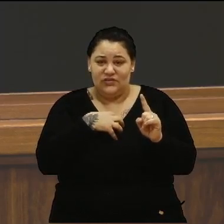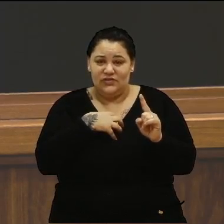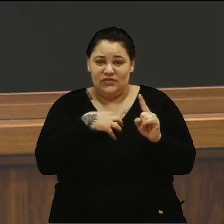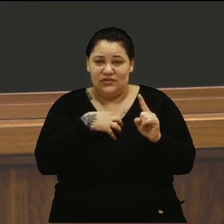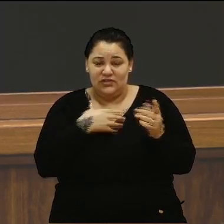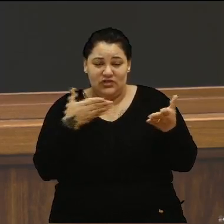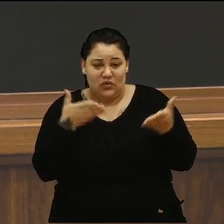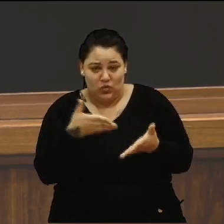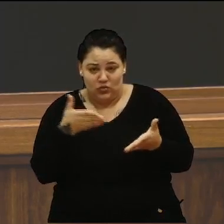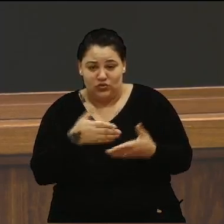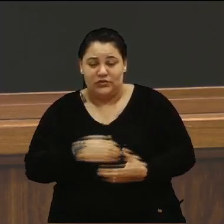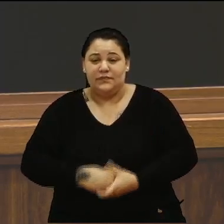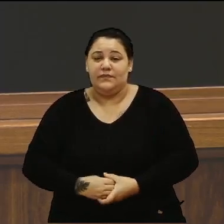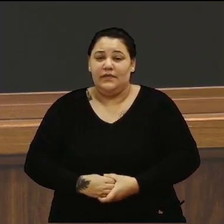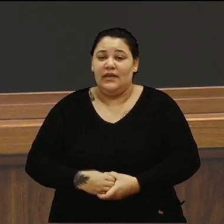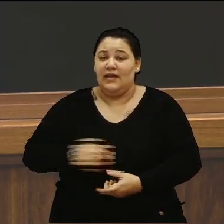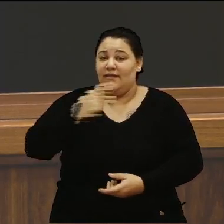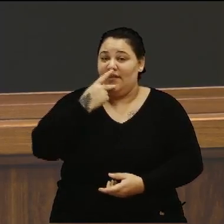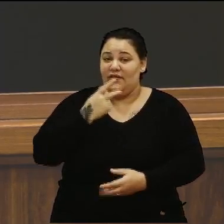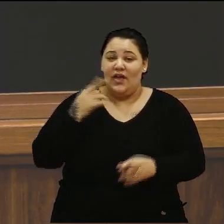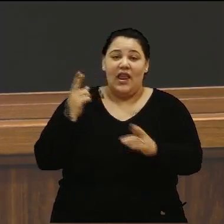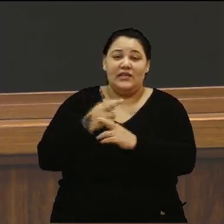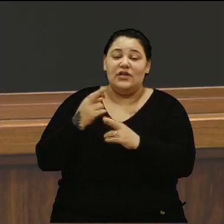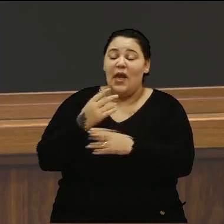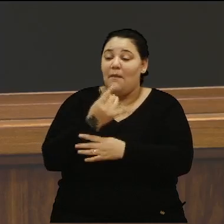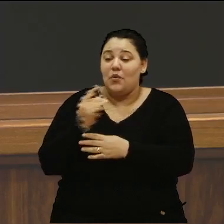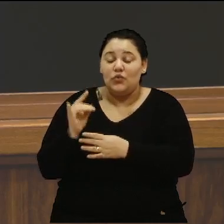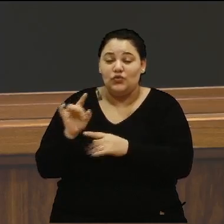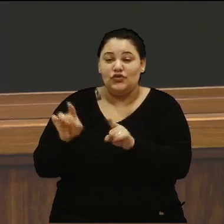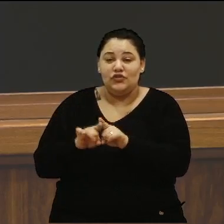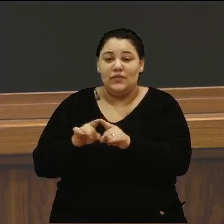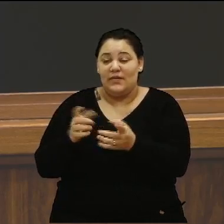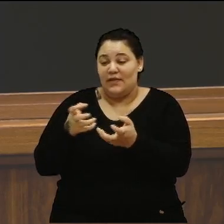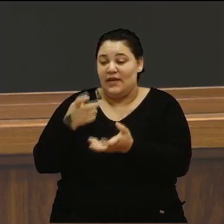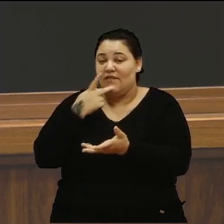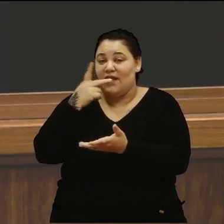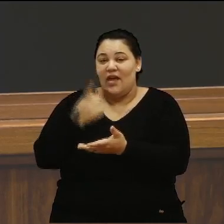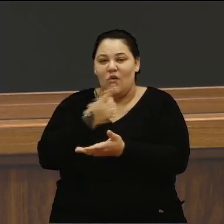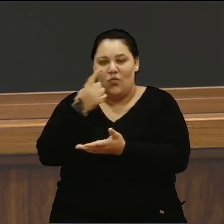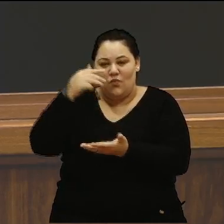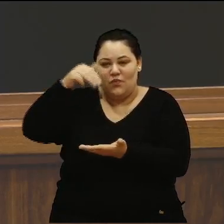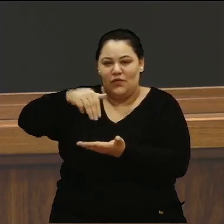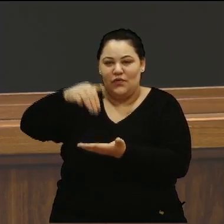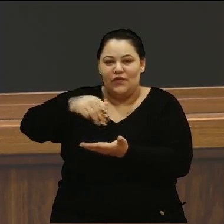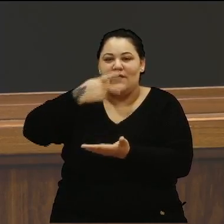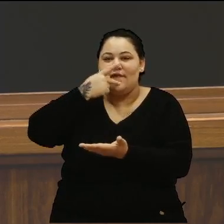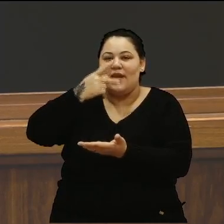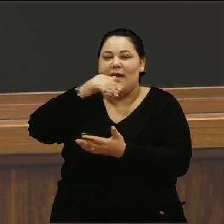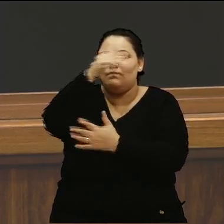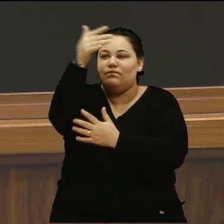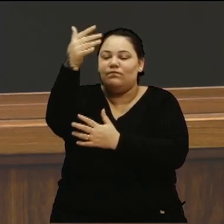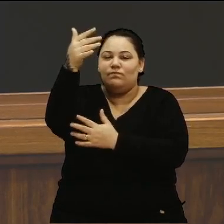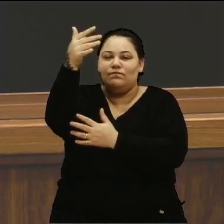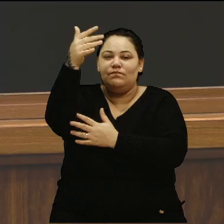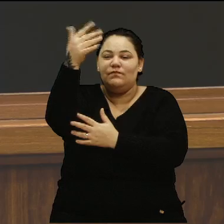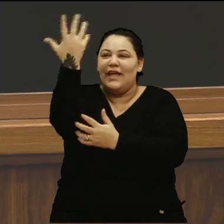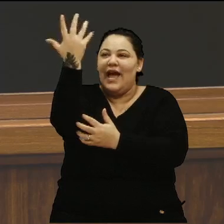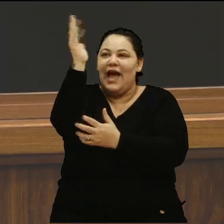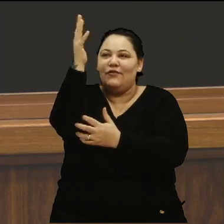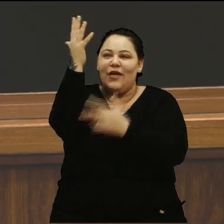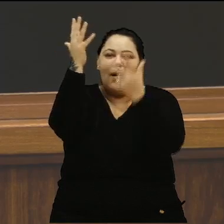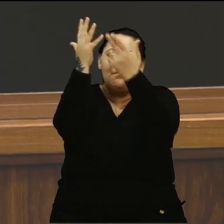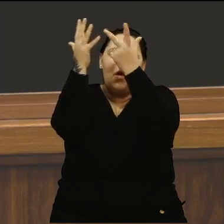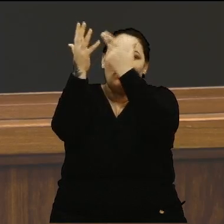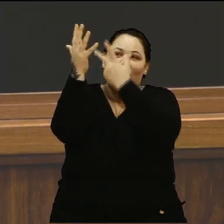E a questão, por último, que eu quero falar, porque é só 1 minuto, é a questão das podas de árvores. Eu